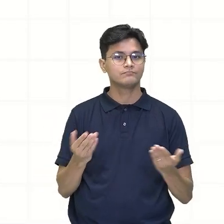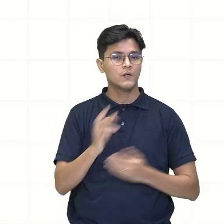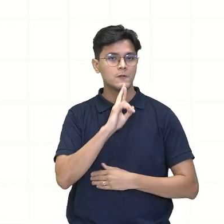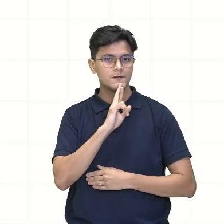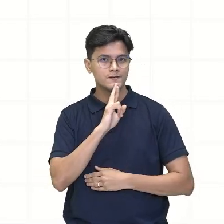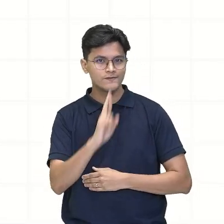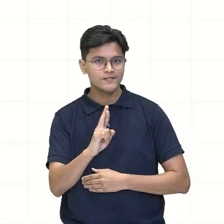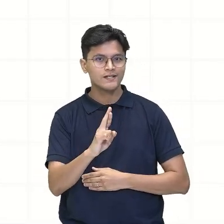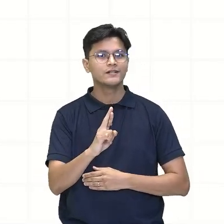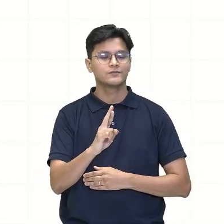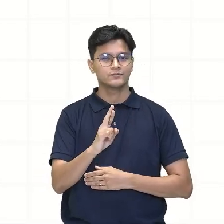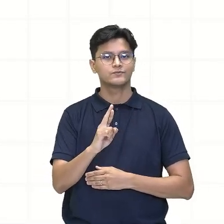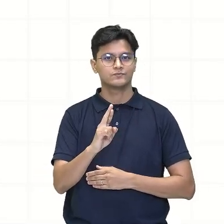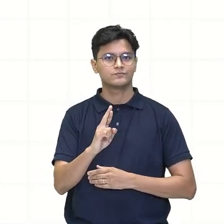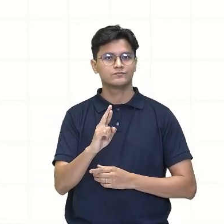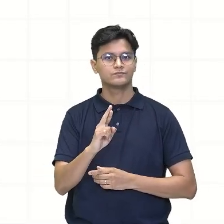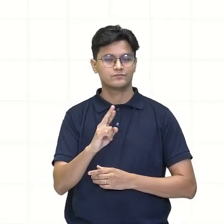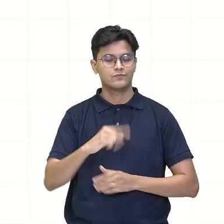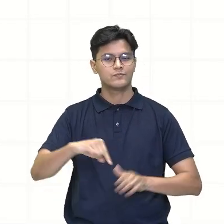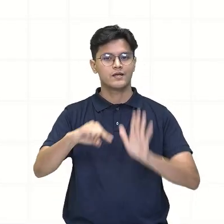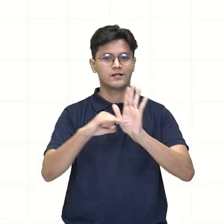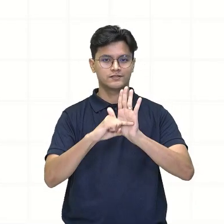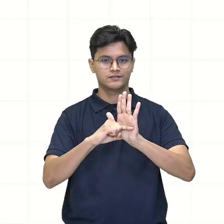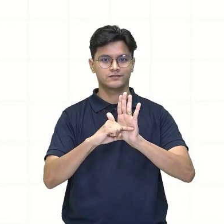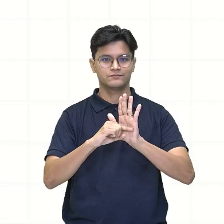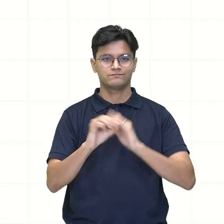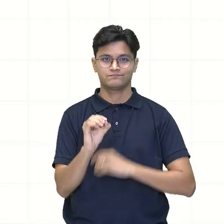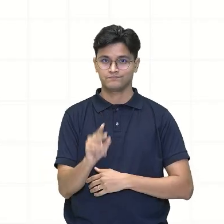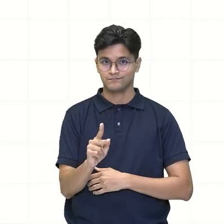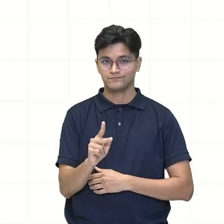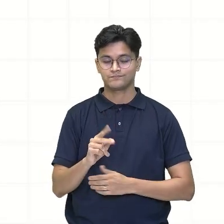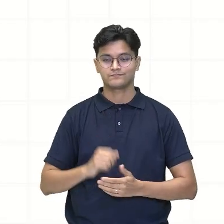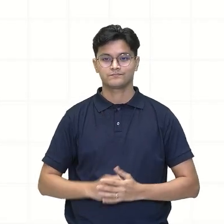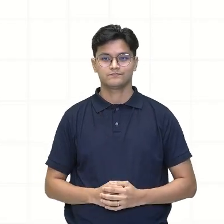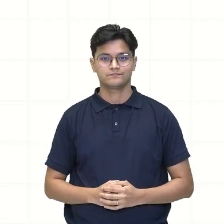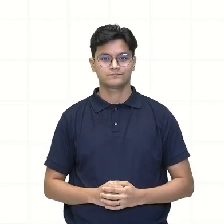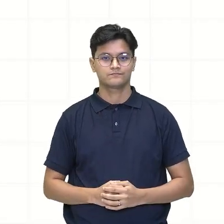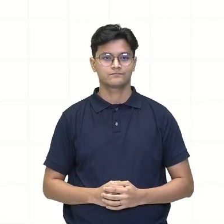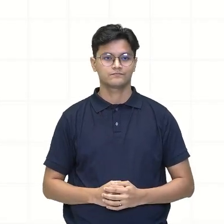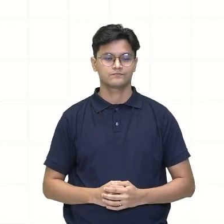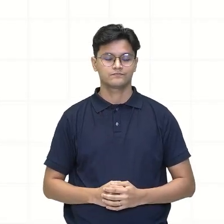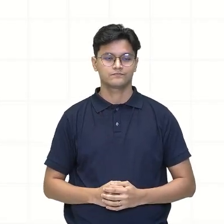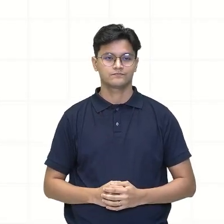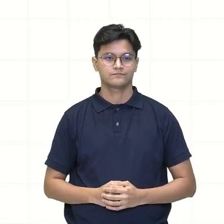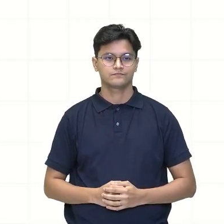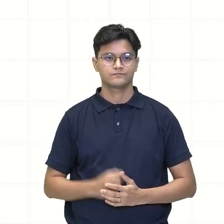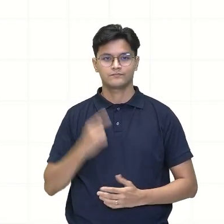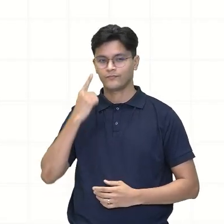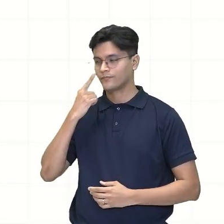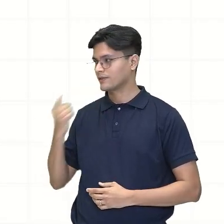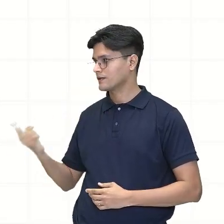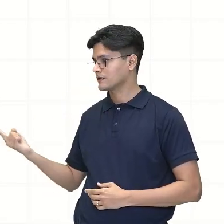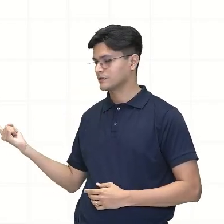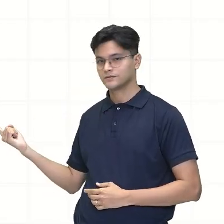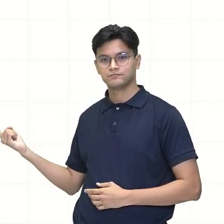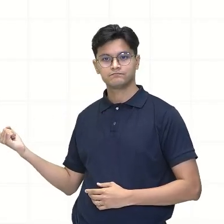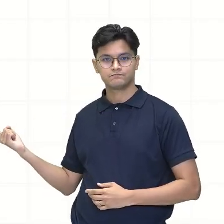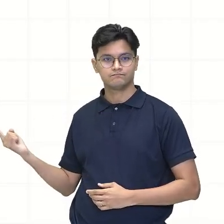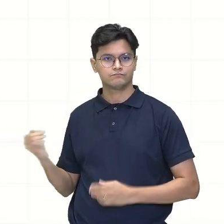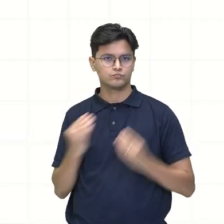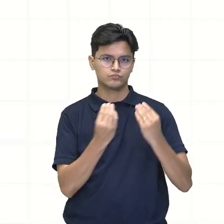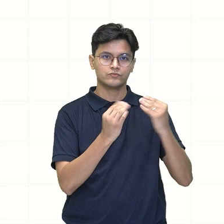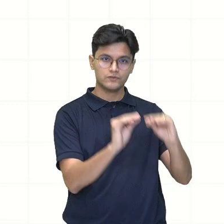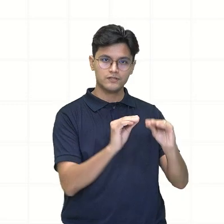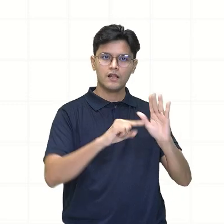18 vezes menos 6. Sinais diferentes, o resultado é negativo e a gente já pode colocar